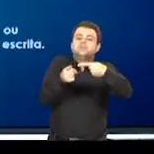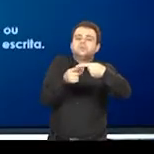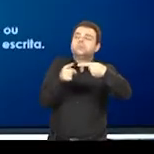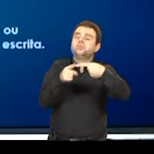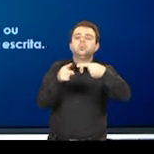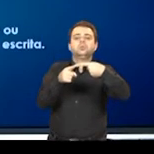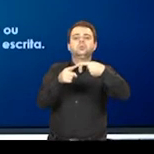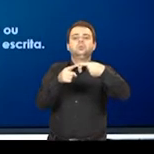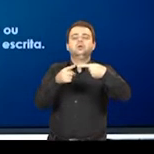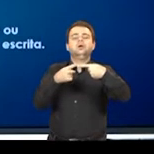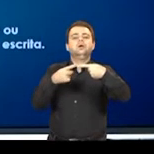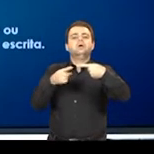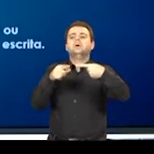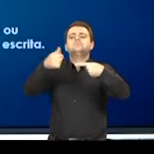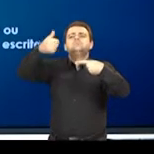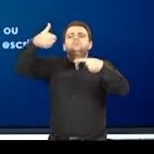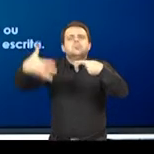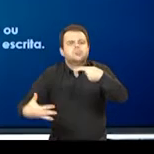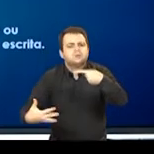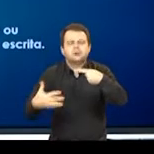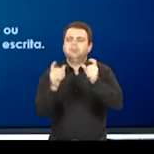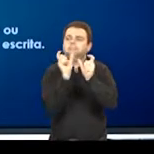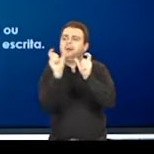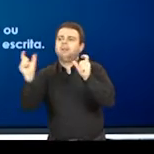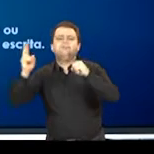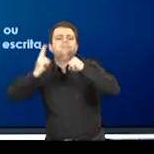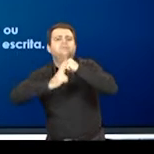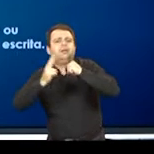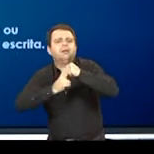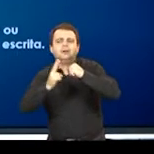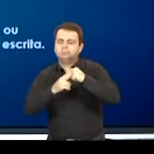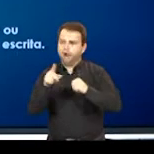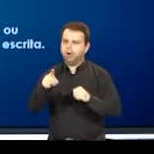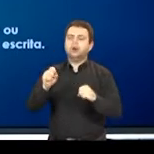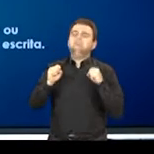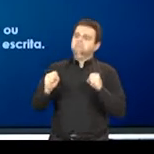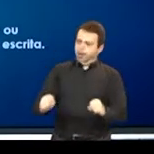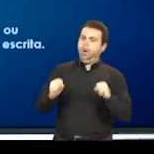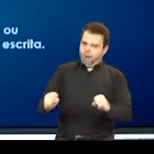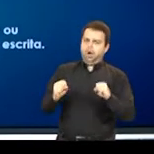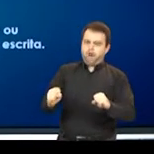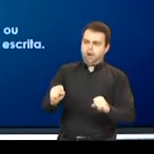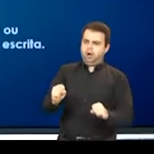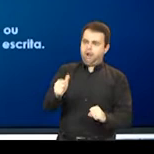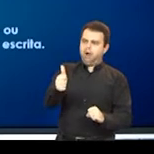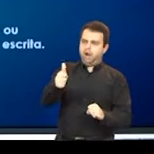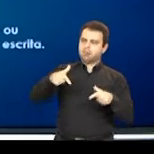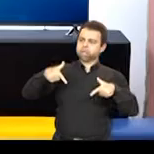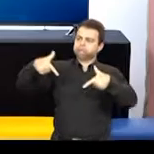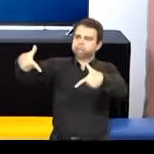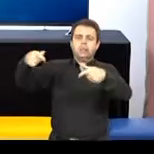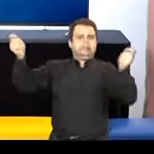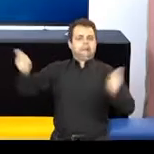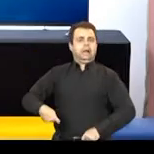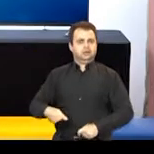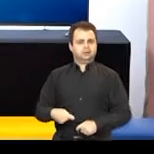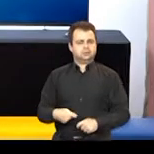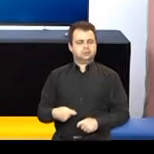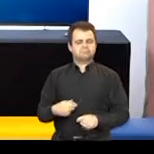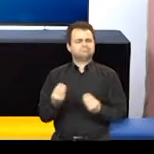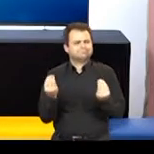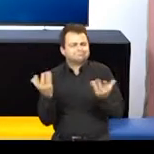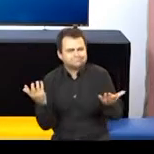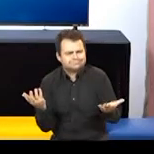modo que serve para explicar, para expor uma real possibilidade de acontecimento de uma ação. Isso quer dizer que